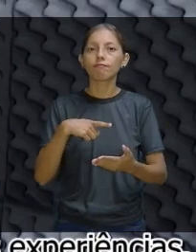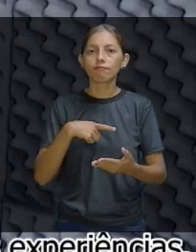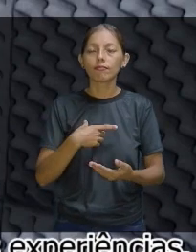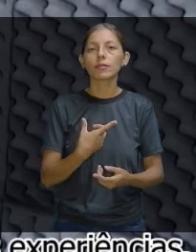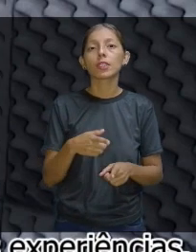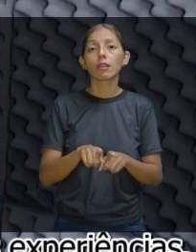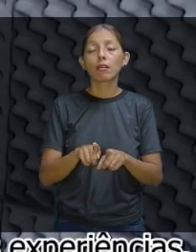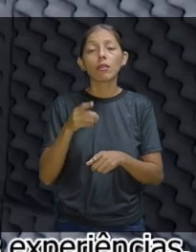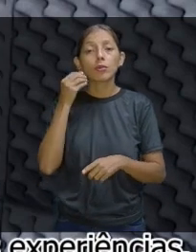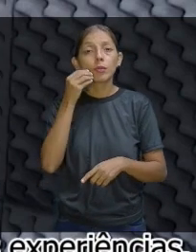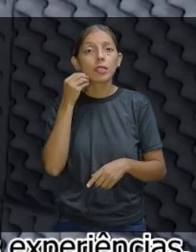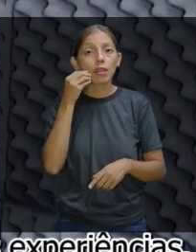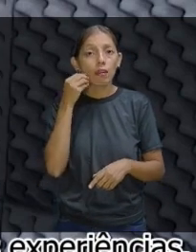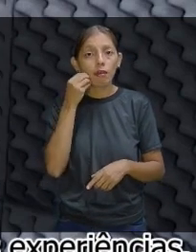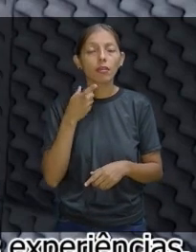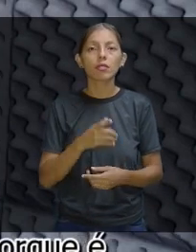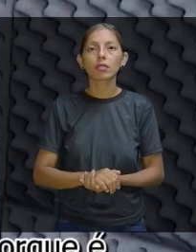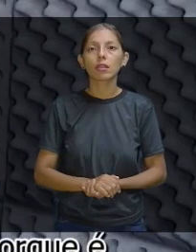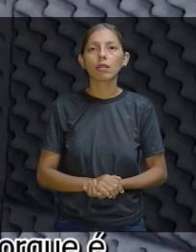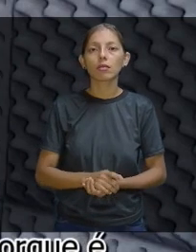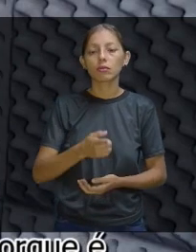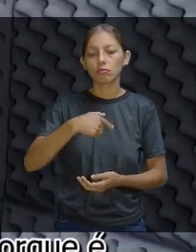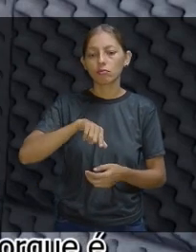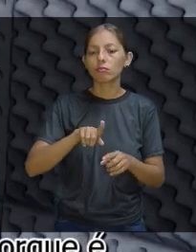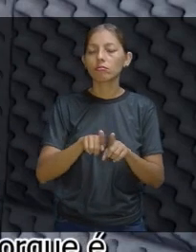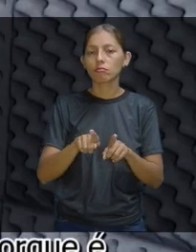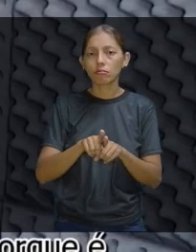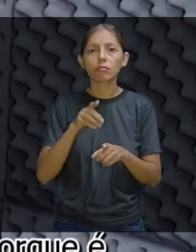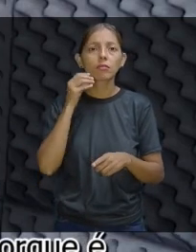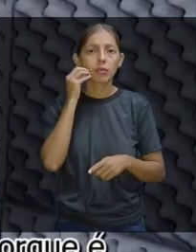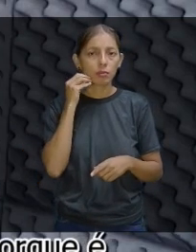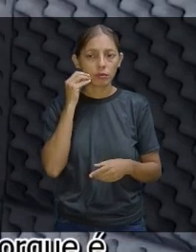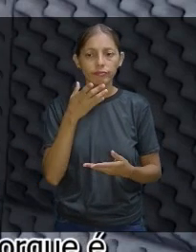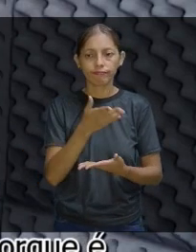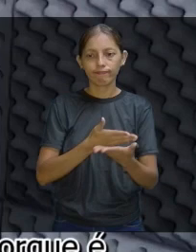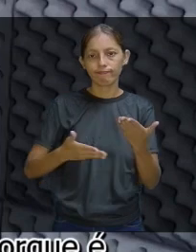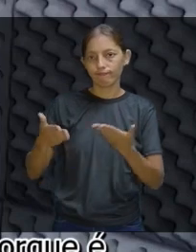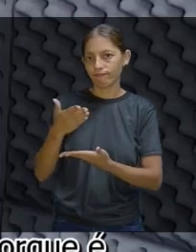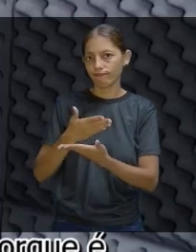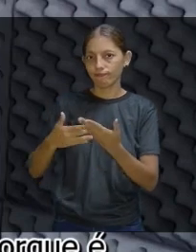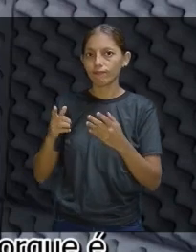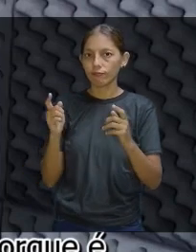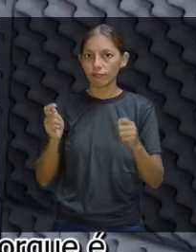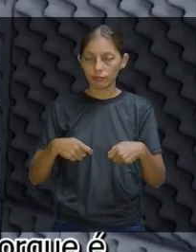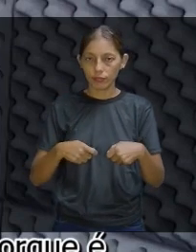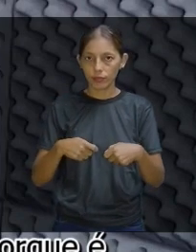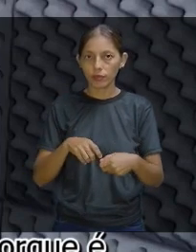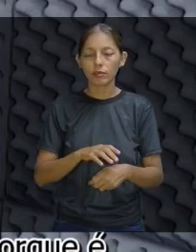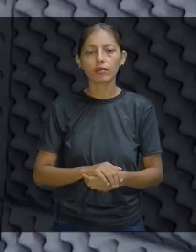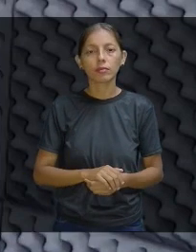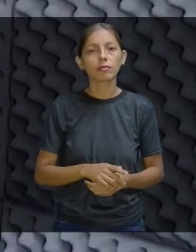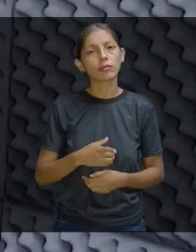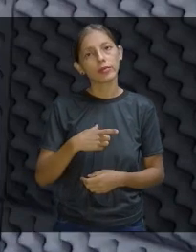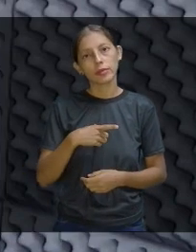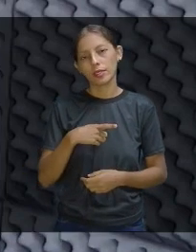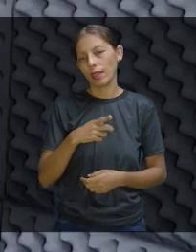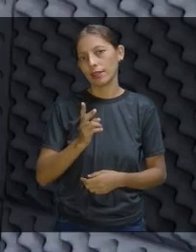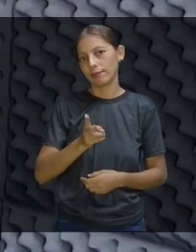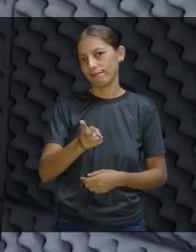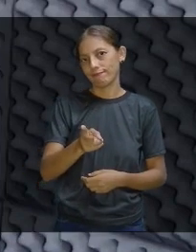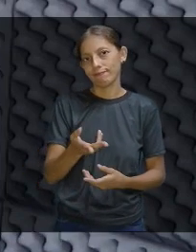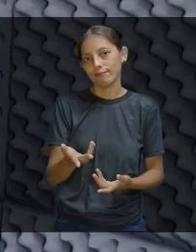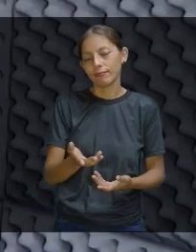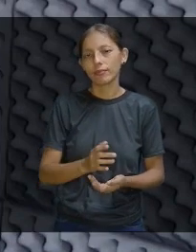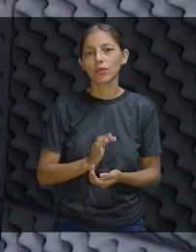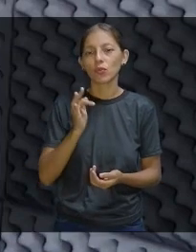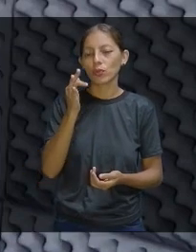e entre nós, trocamos experiências. Então, isso é uma coisa que existe e sempre existirá, porque é salutar para